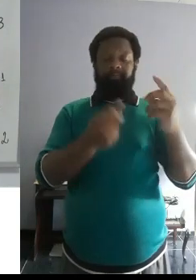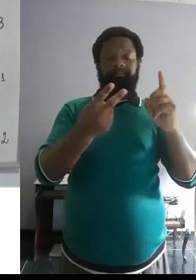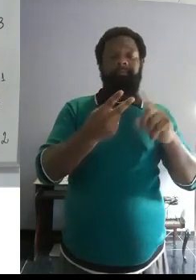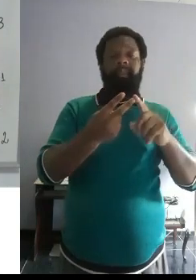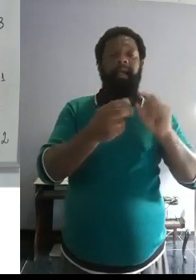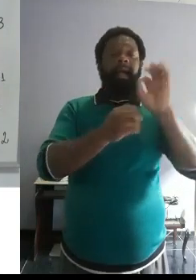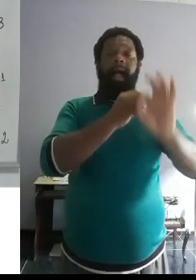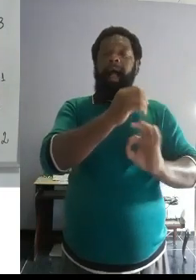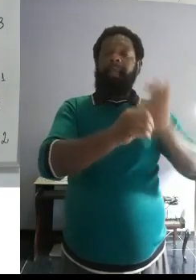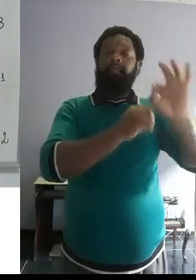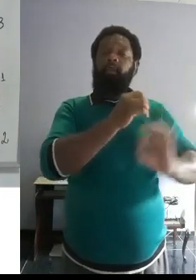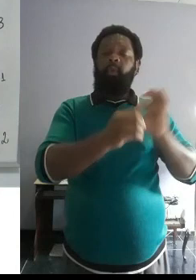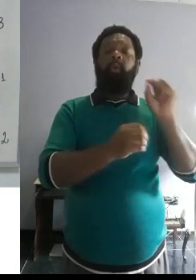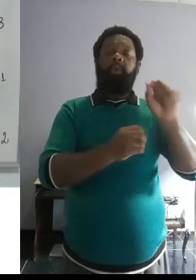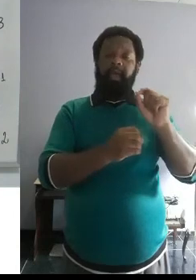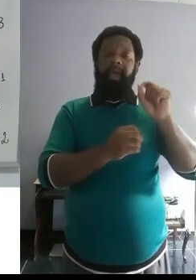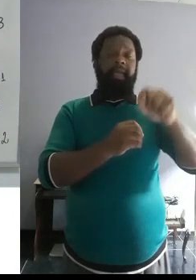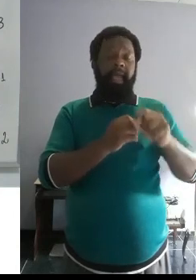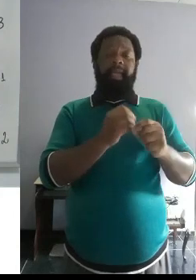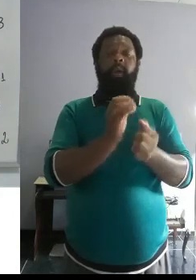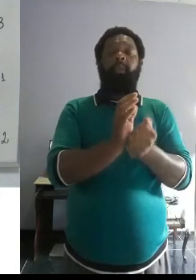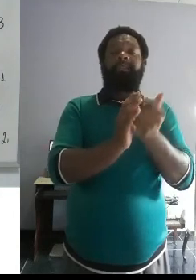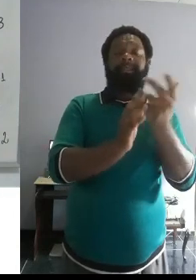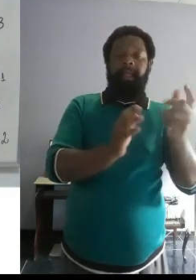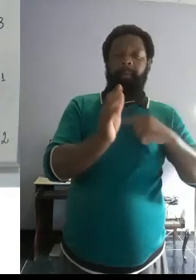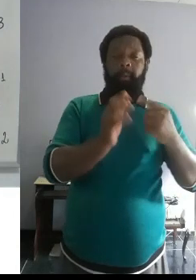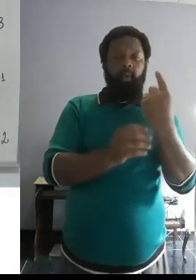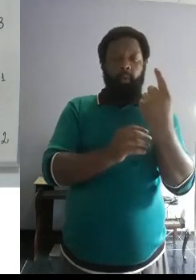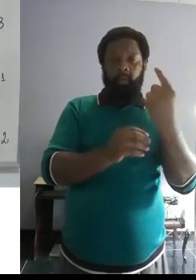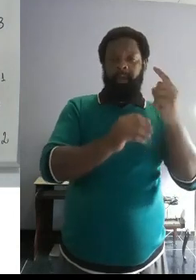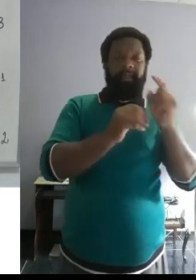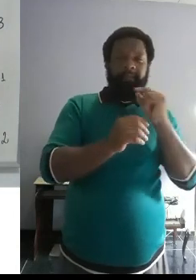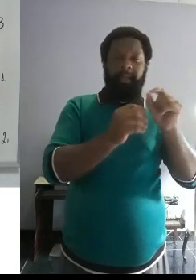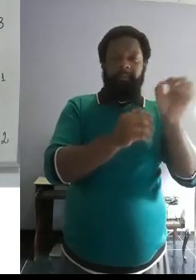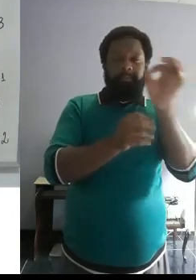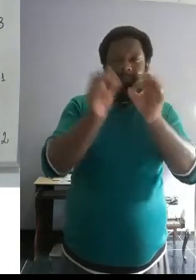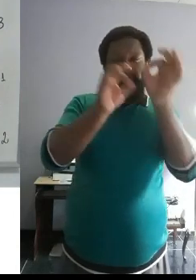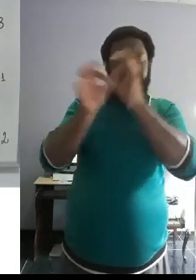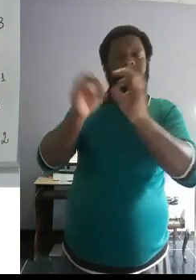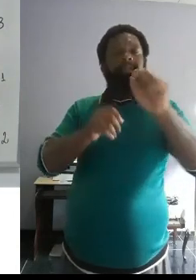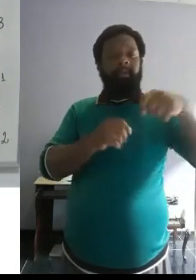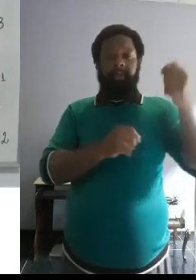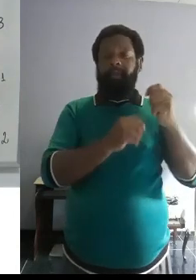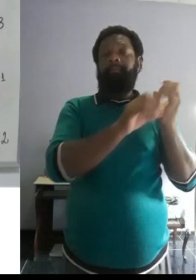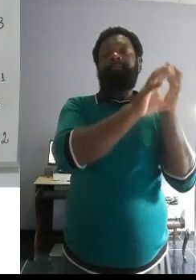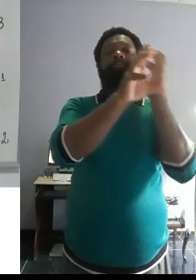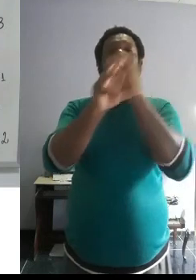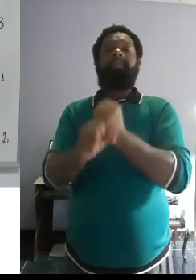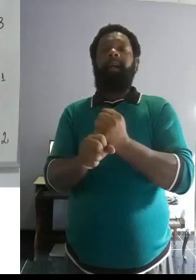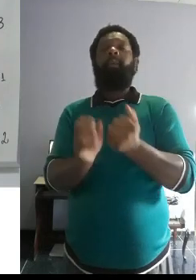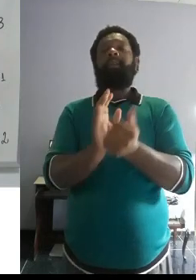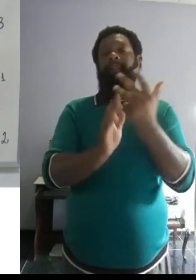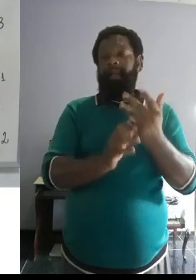Átomo, pessoal, ele é a unidade de um elemento químico. Então, todas essas bolinhas aqui são átomos. Então, nós vamos contar para ver qual é o